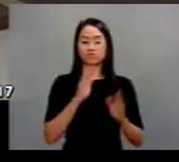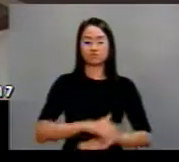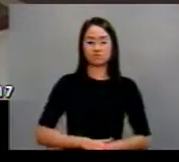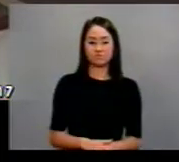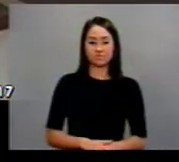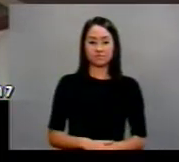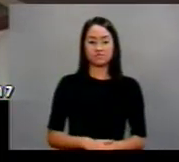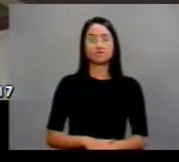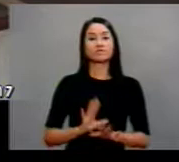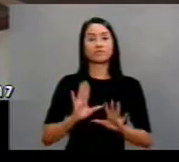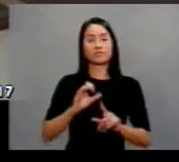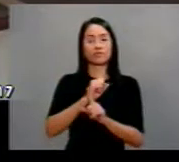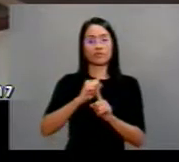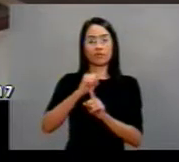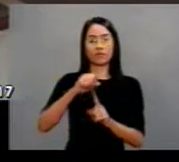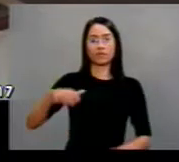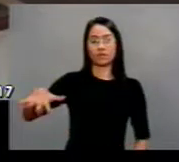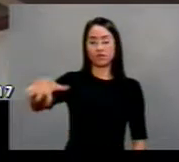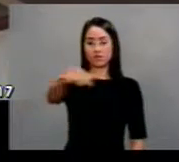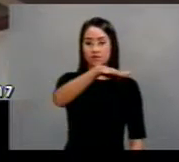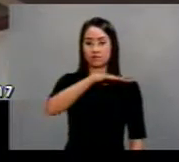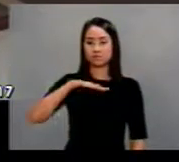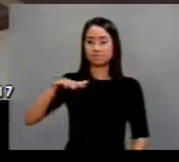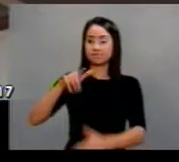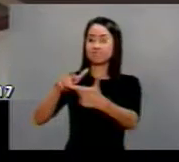maiorias sociais?